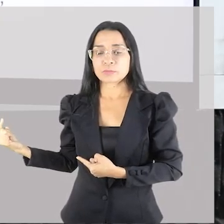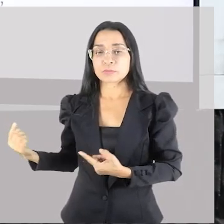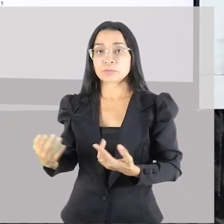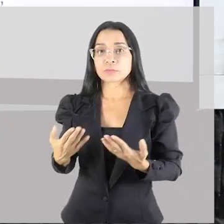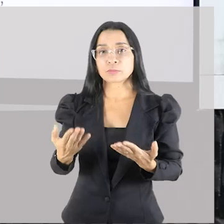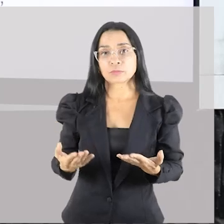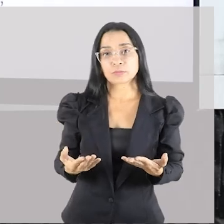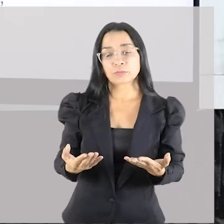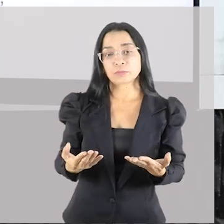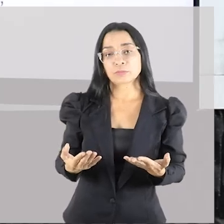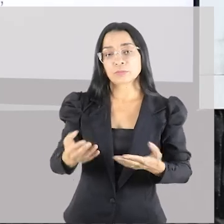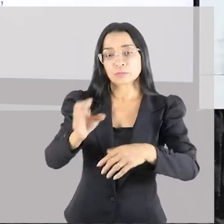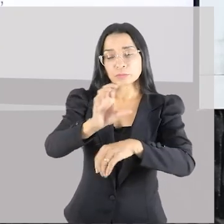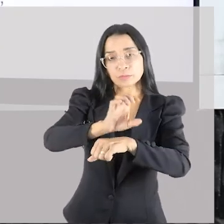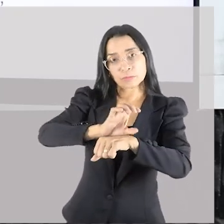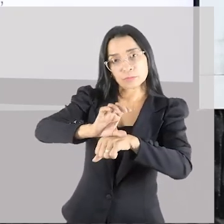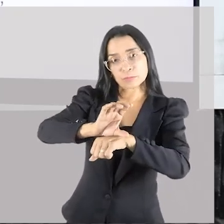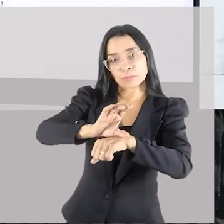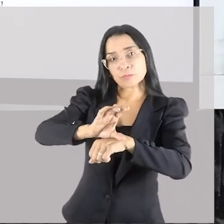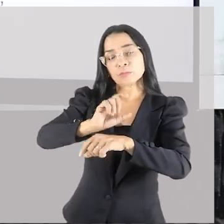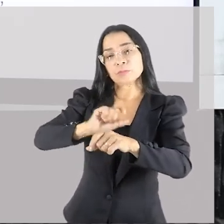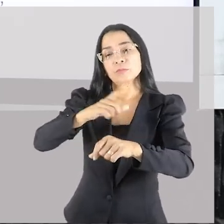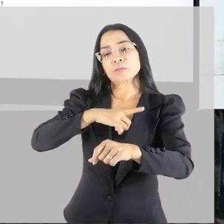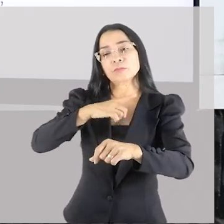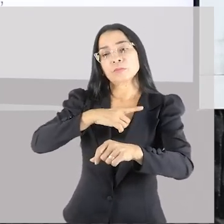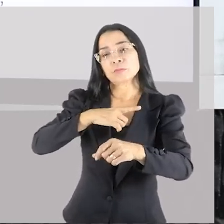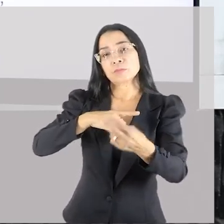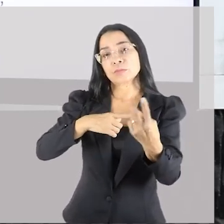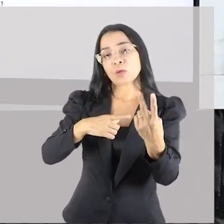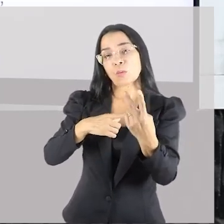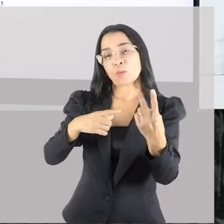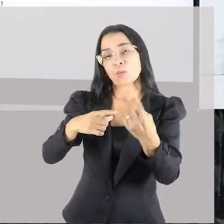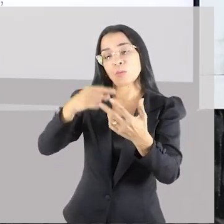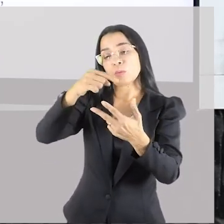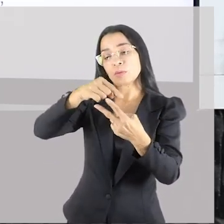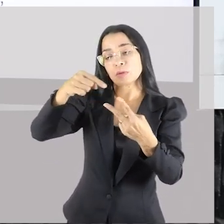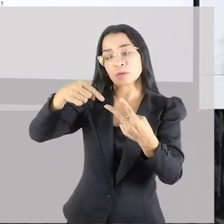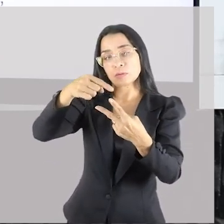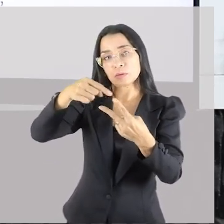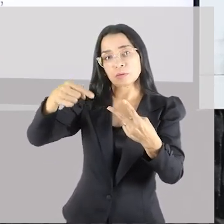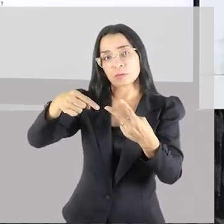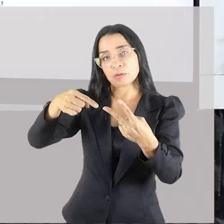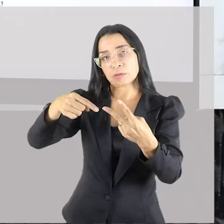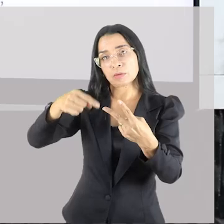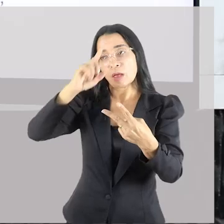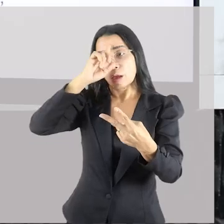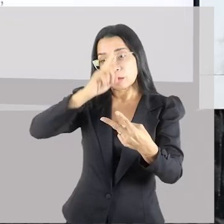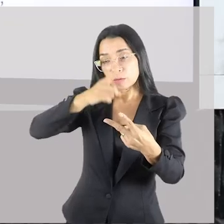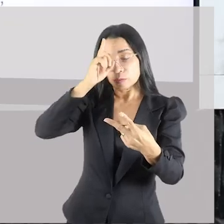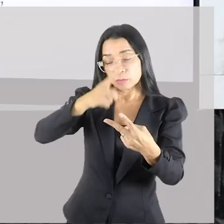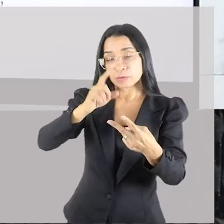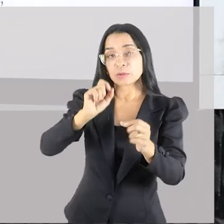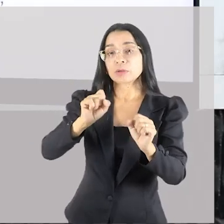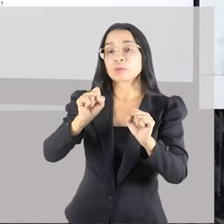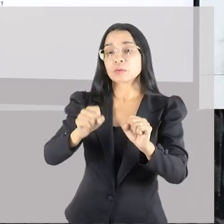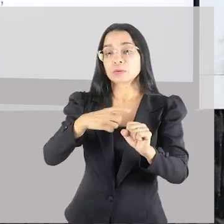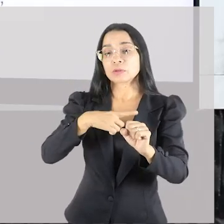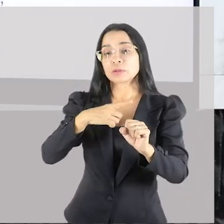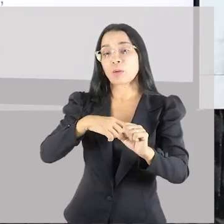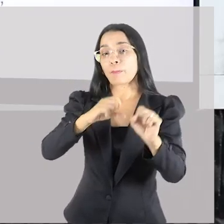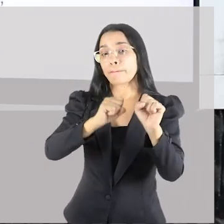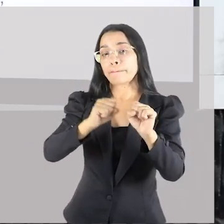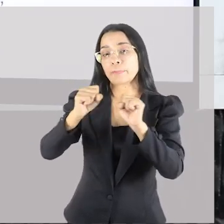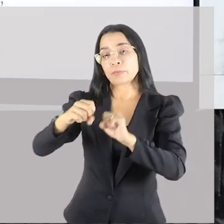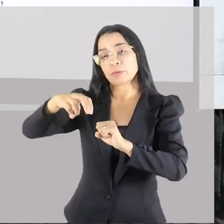Então, olha só, era uma Constituição que tinha esses 2 aspectos. Era autoritário, por quê? Porque existia um poder moderador,